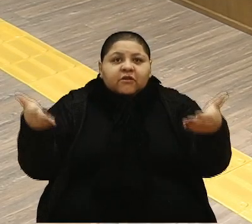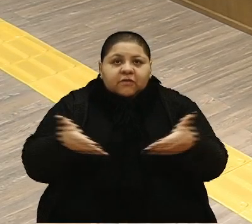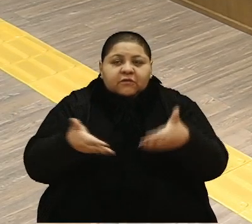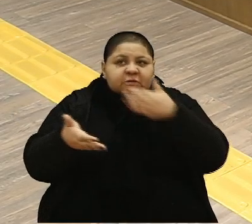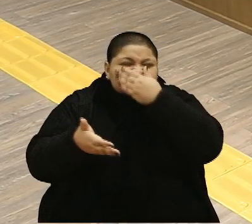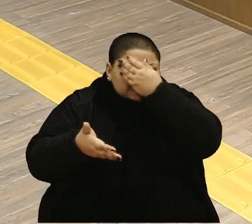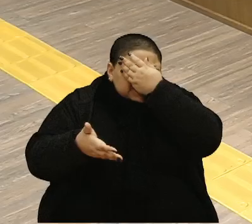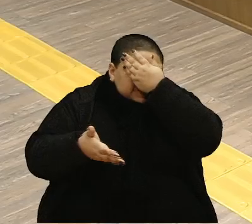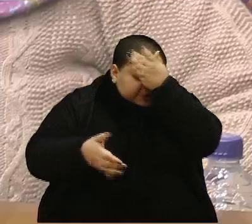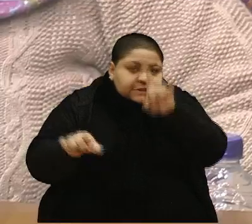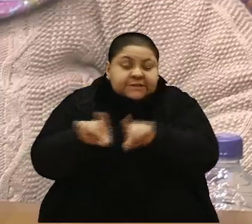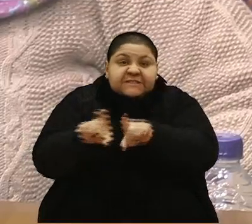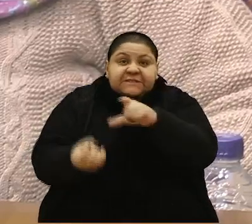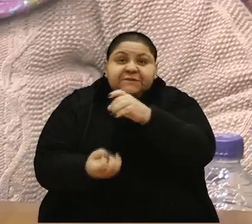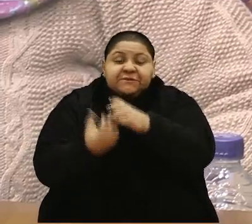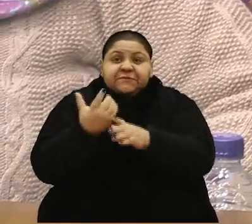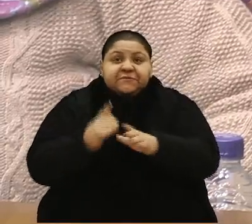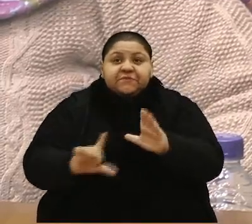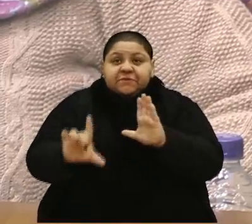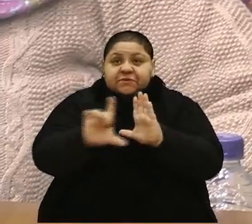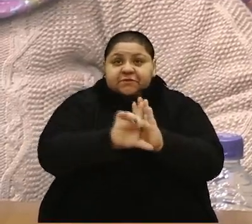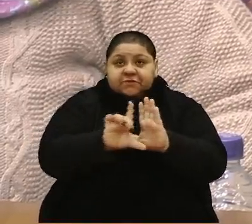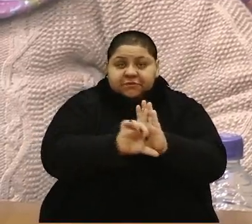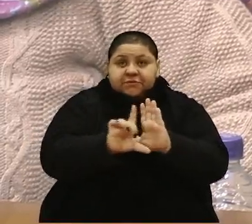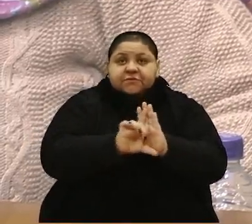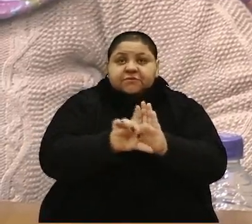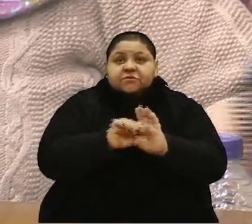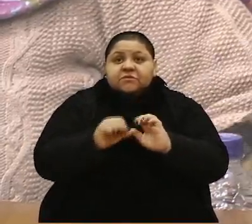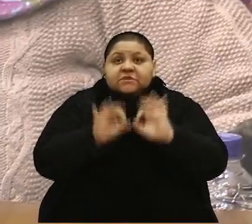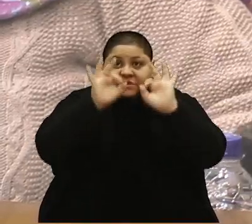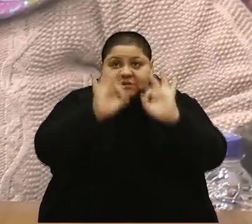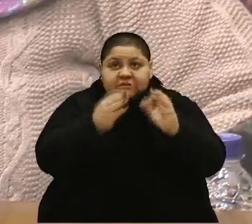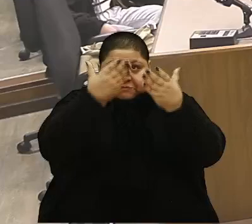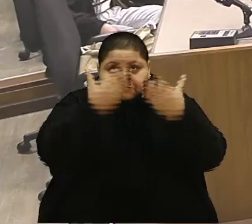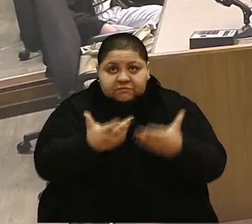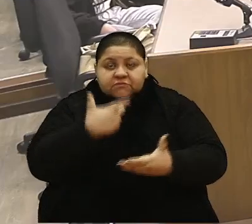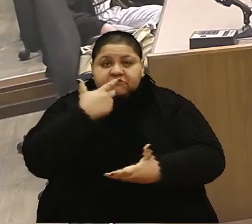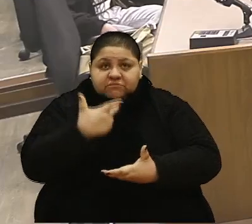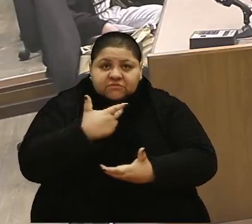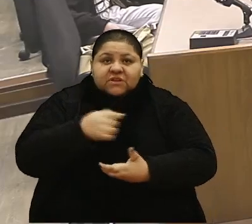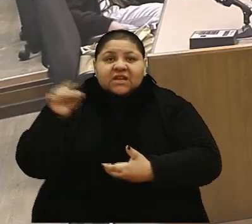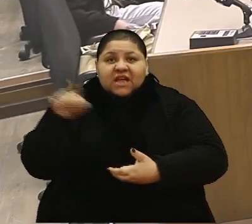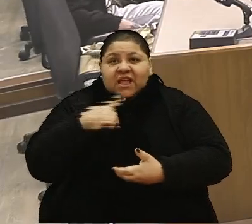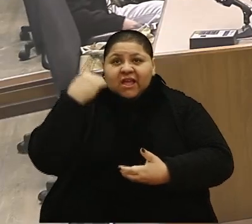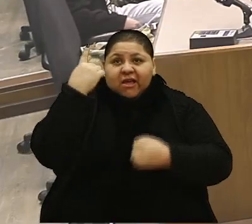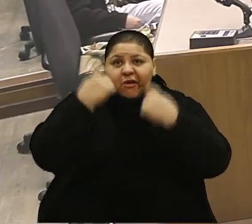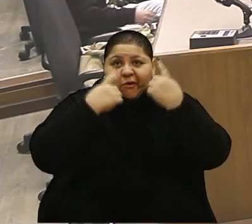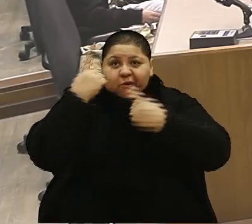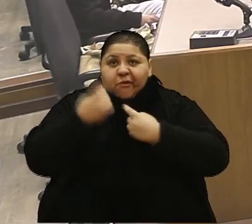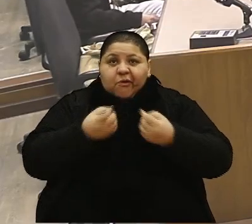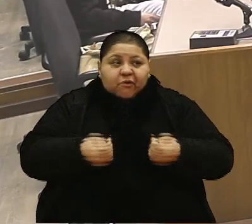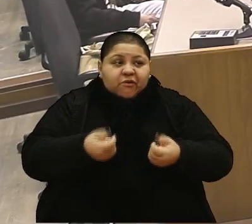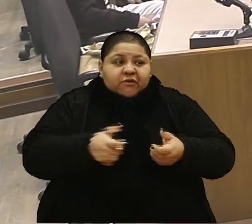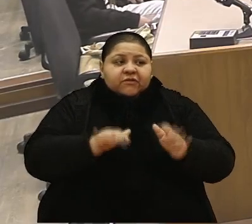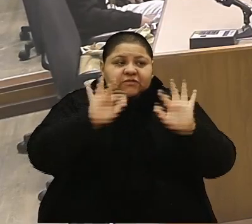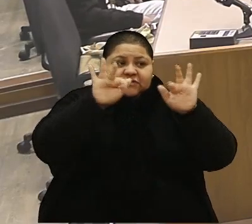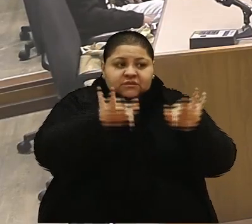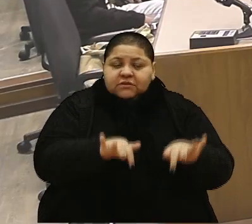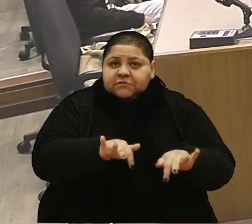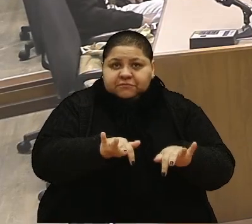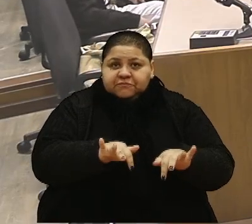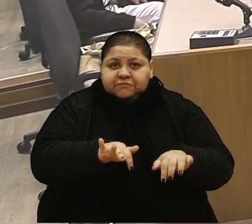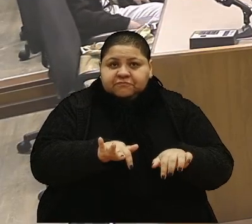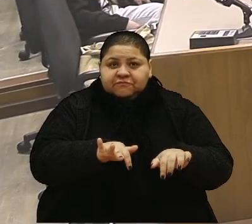uma supressão desta lei do Dia do Pedestre, exatamente o que o senhor falou. É temerário e preocupante, já me encaminho aqui para o fim, porque daqui a pouco